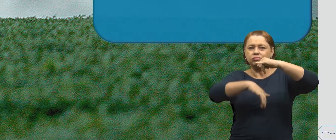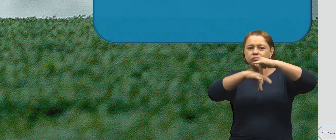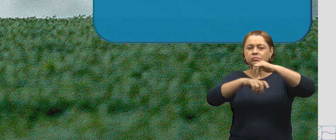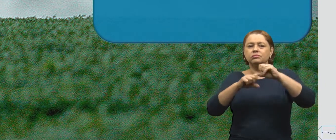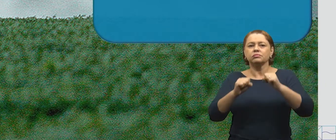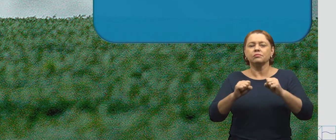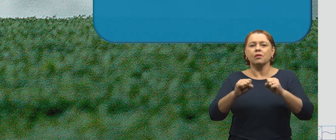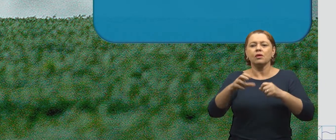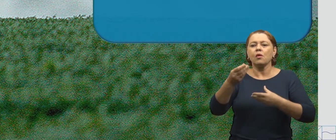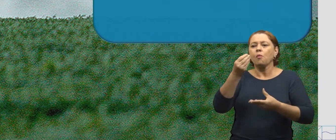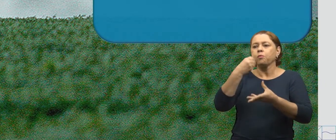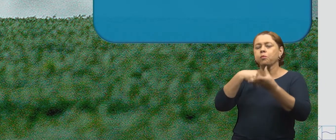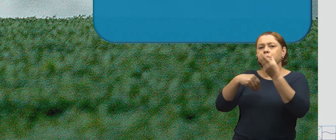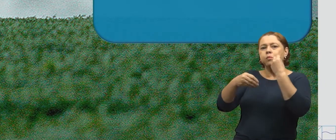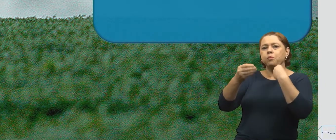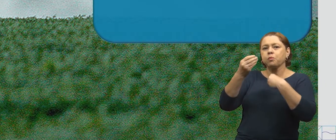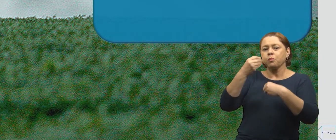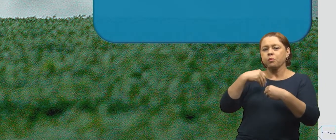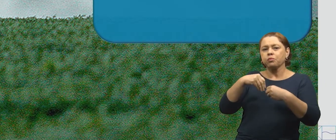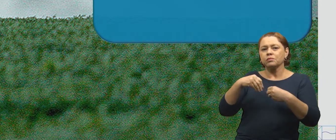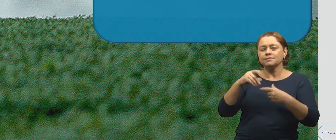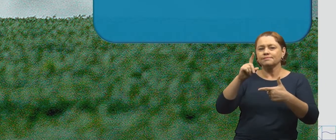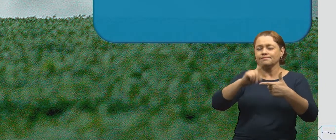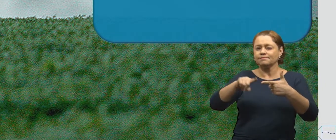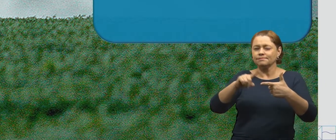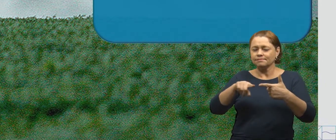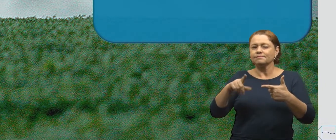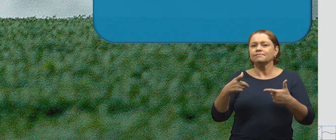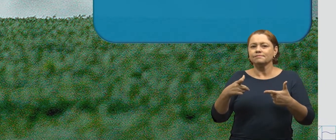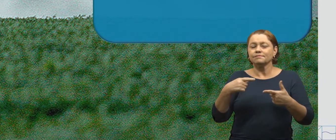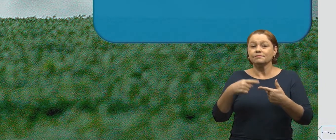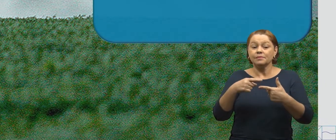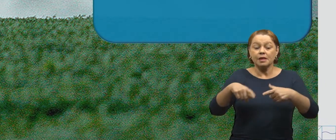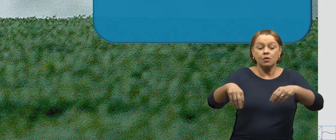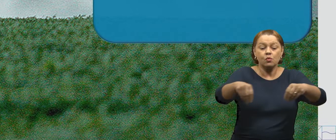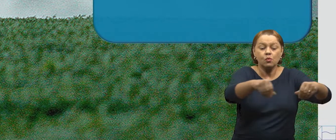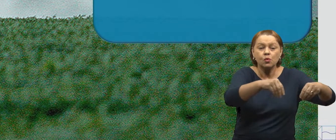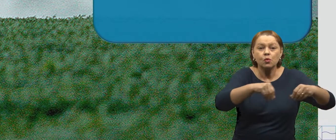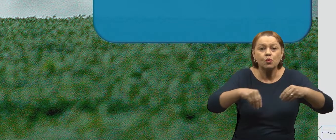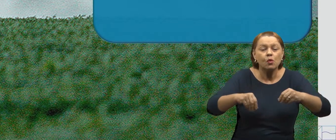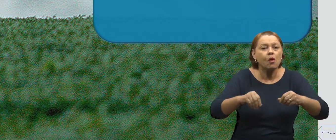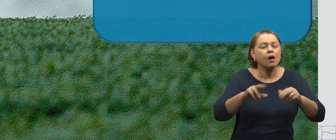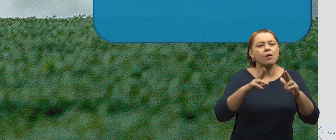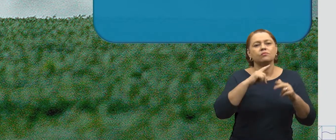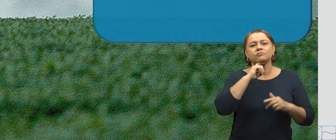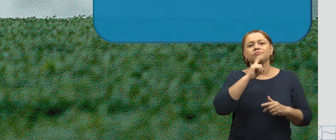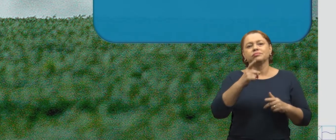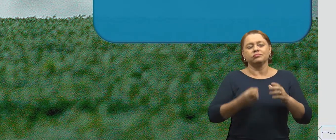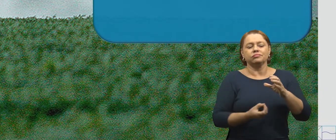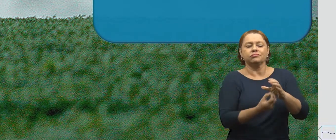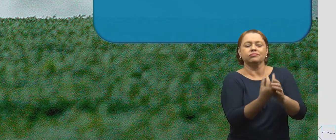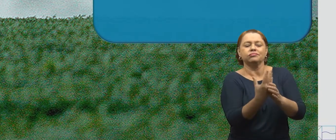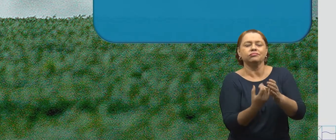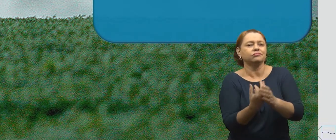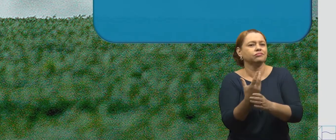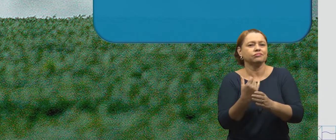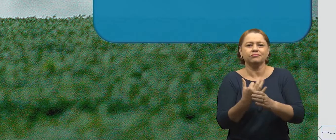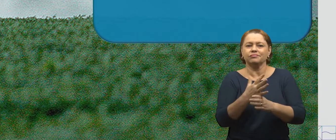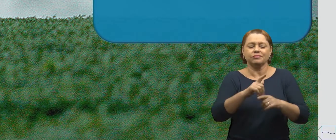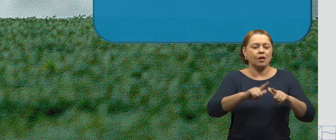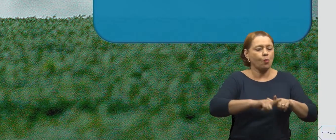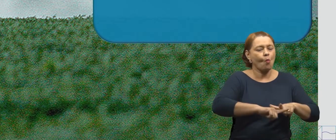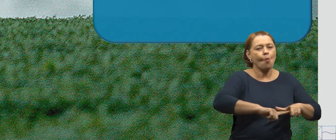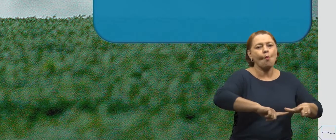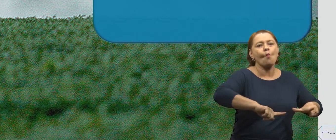da absorção e podem até deixar o local infértil. Sobre a poluição pelo uso de fertilizantes,